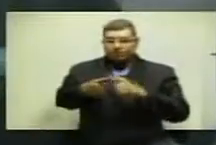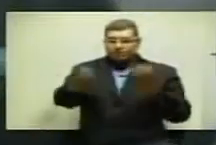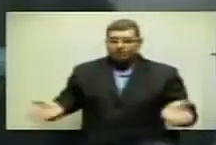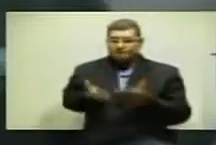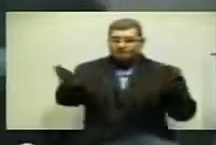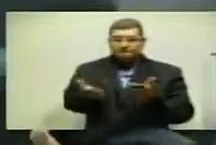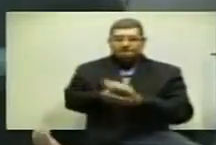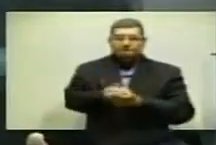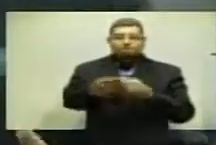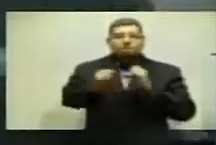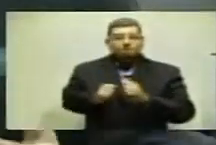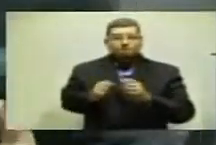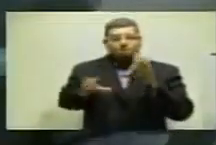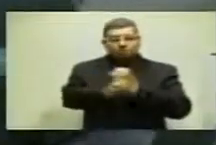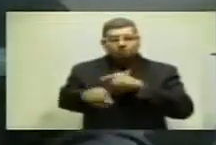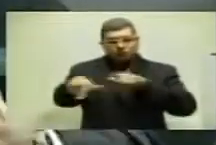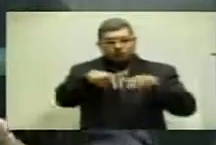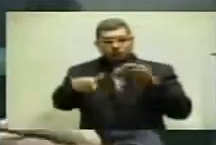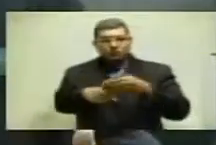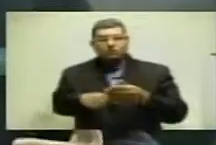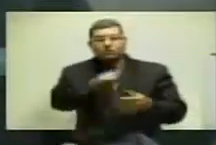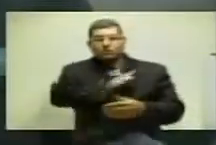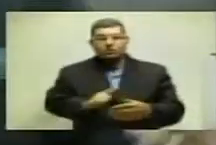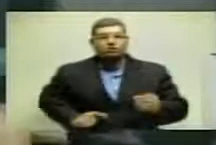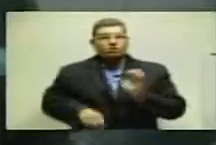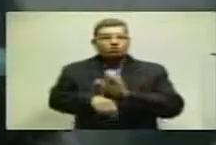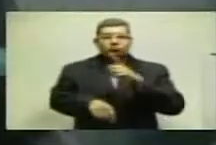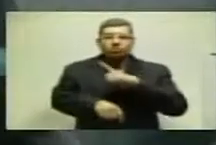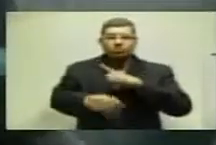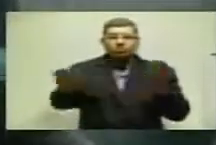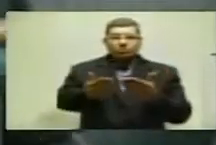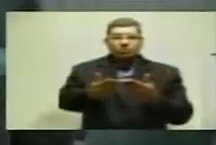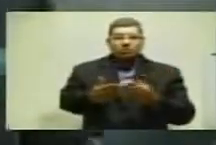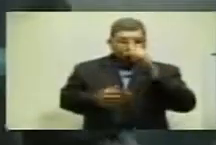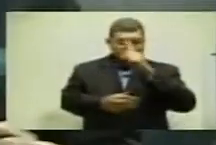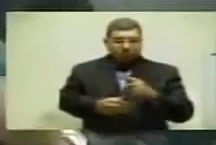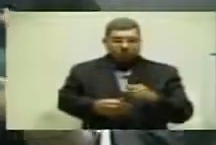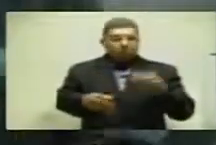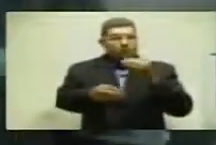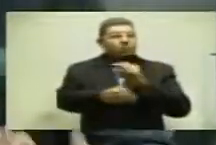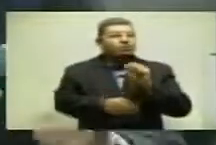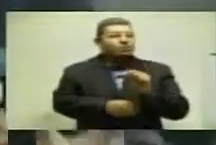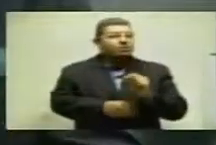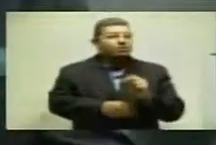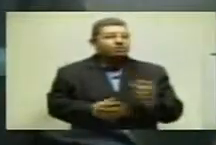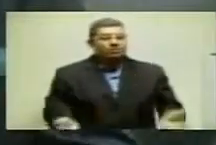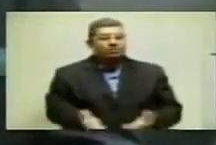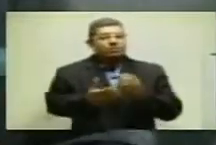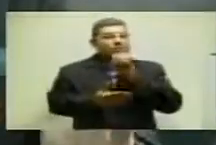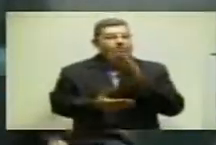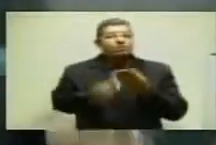incentivos fiscais e por conta de incentivos do governo do Estado, que tem a autorização constitucional para